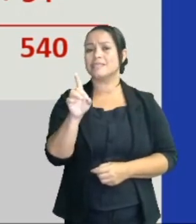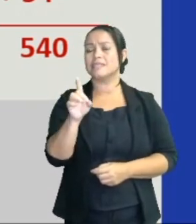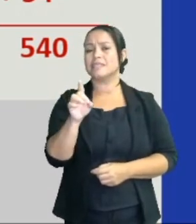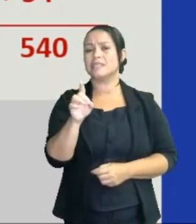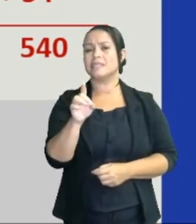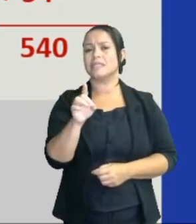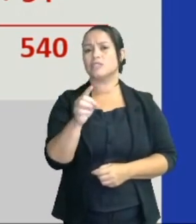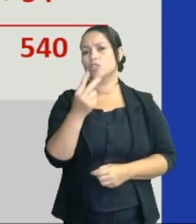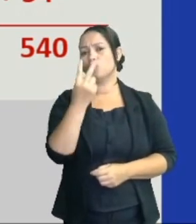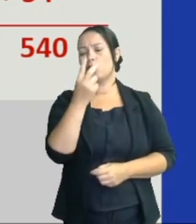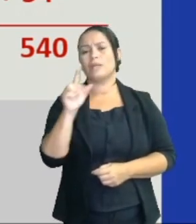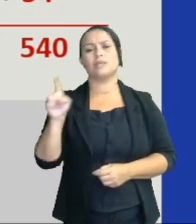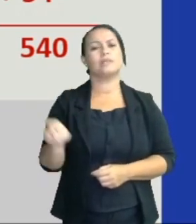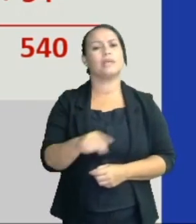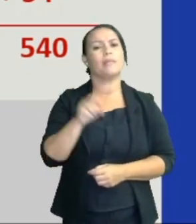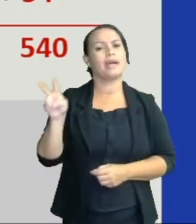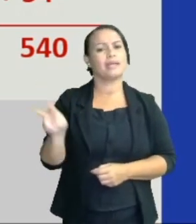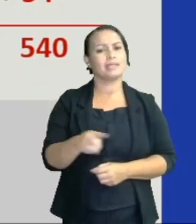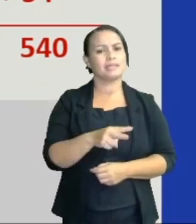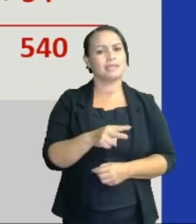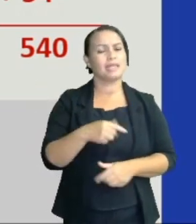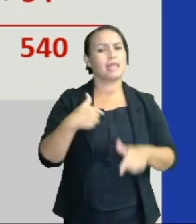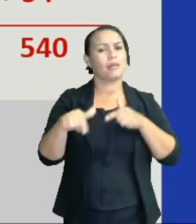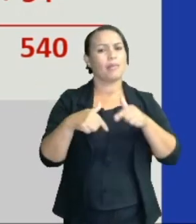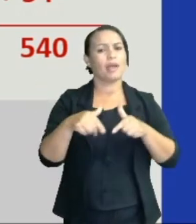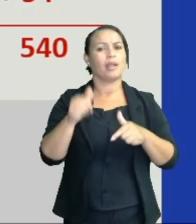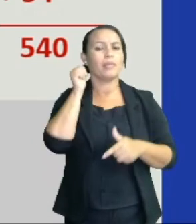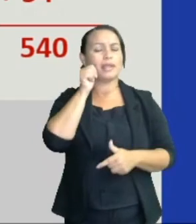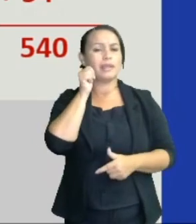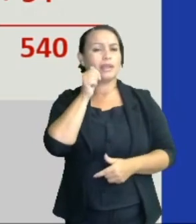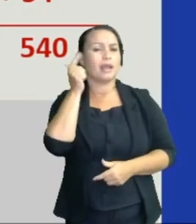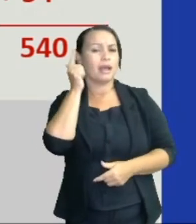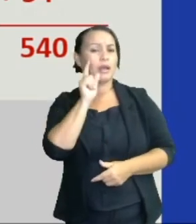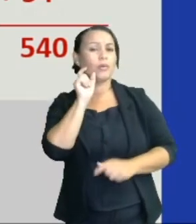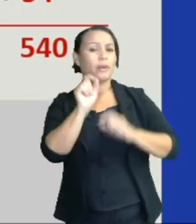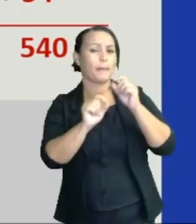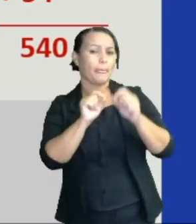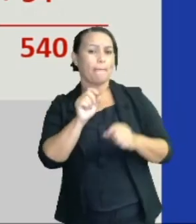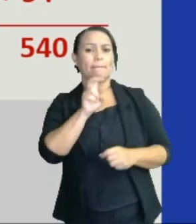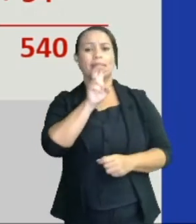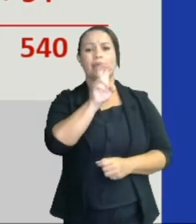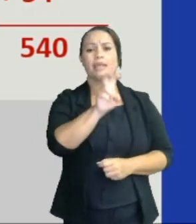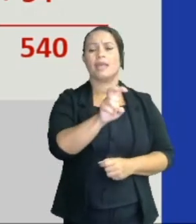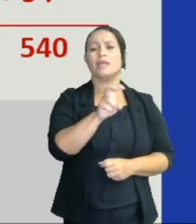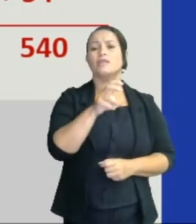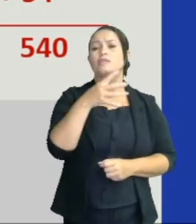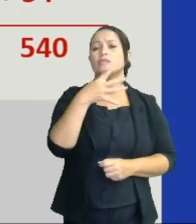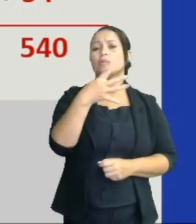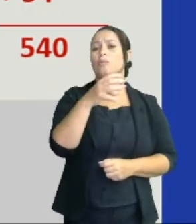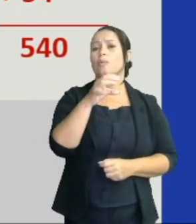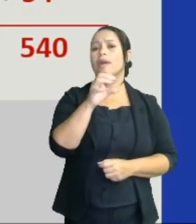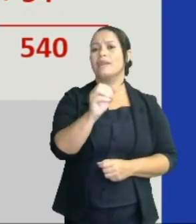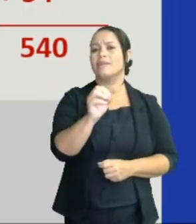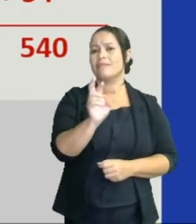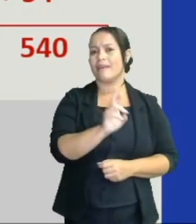ou seja, 2 semanas de trabalho, ela receberá